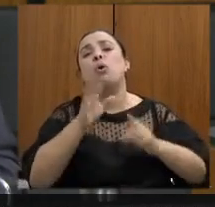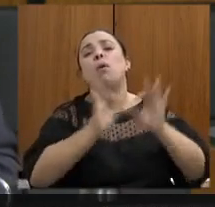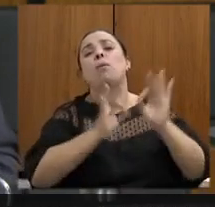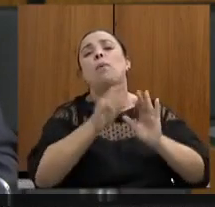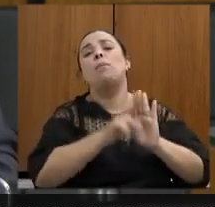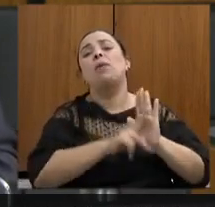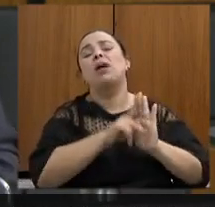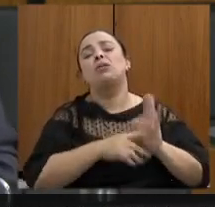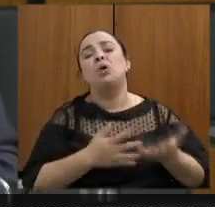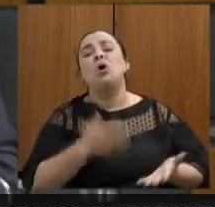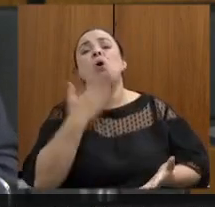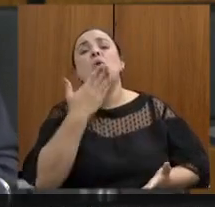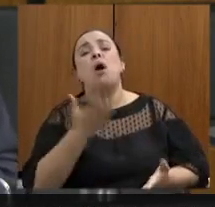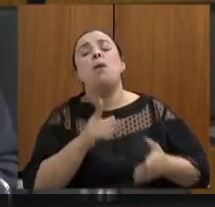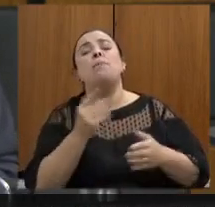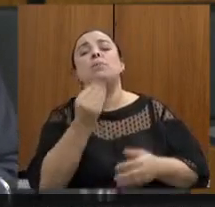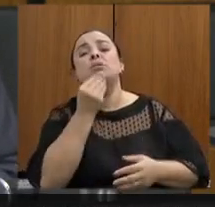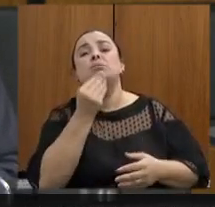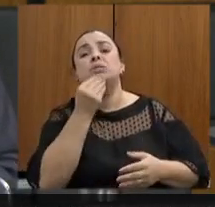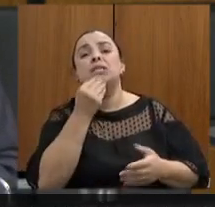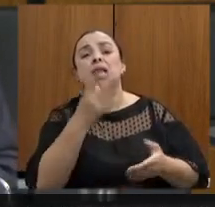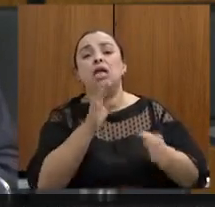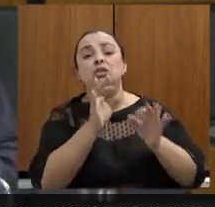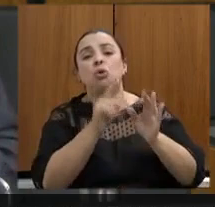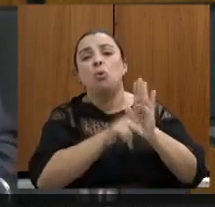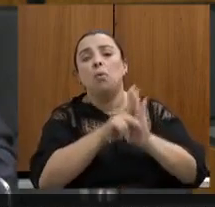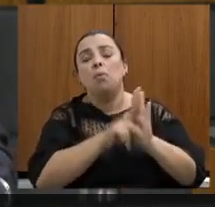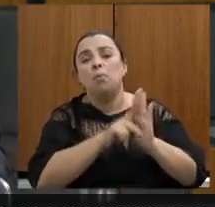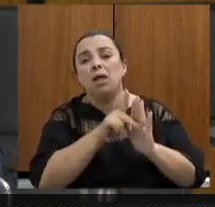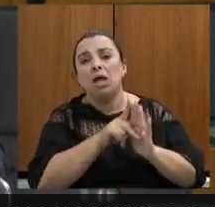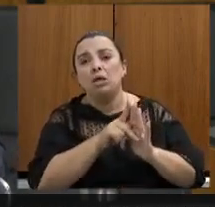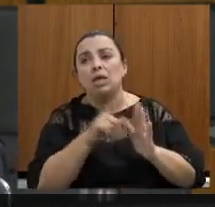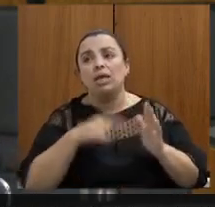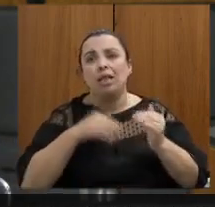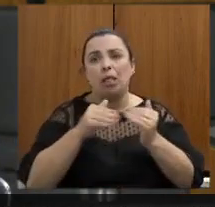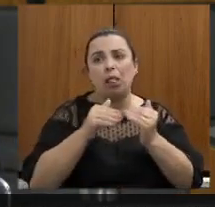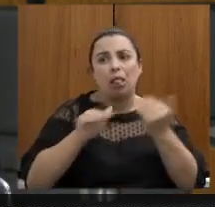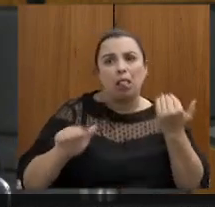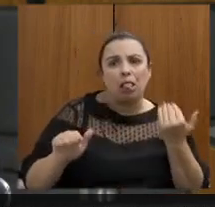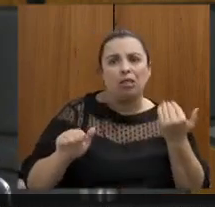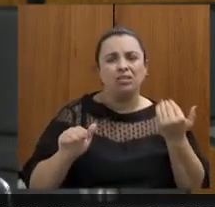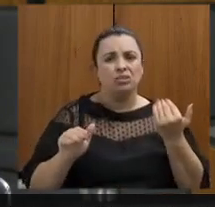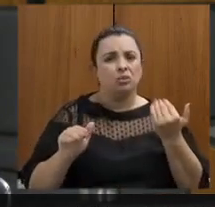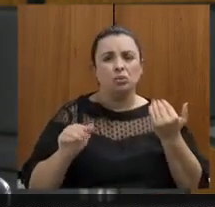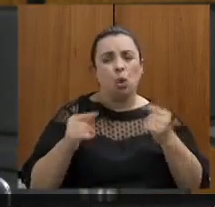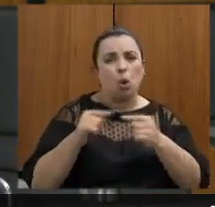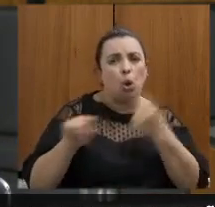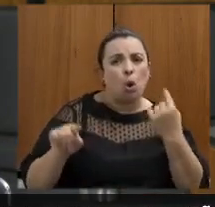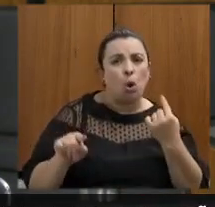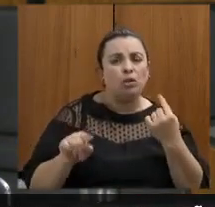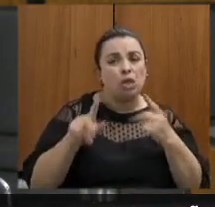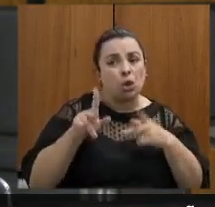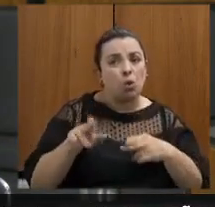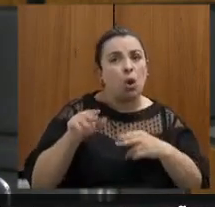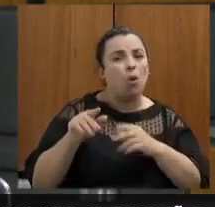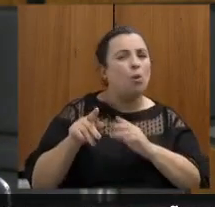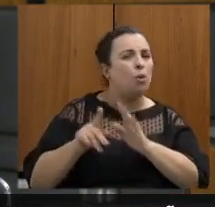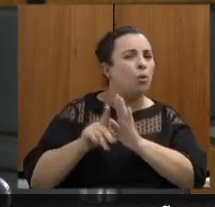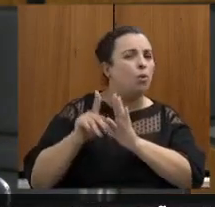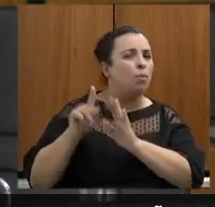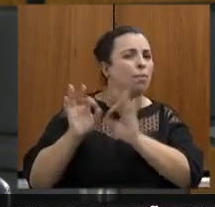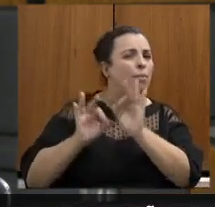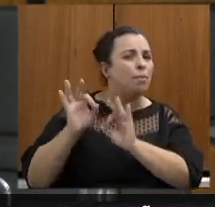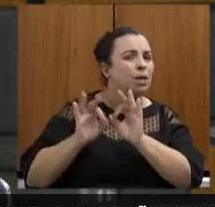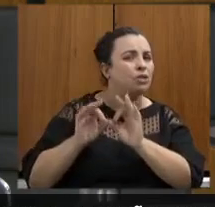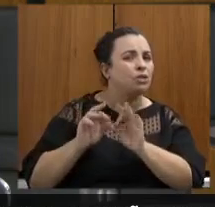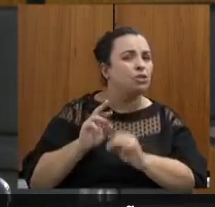de se construir um plano que esteja em desajuste ou divergência daquilo que é premissa o objetivo do próprio de recuperação fiscal